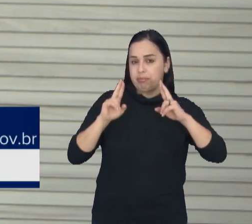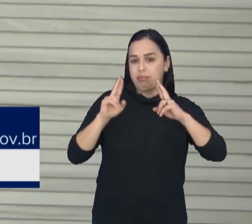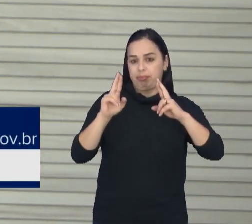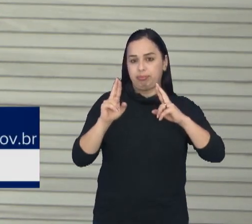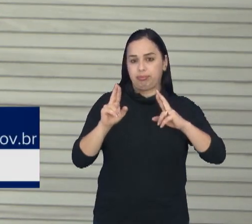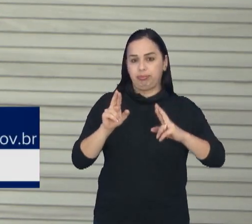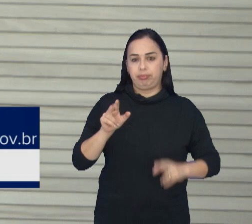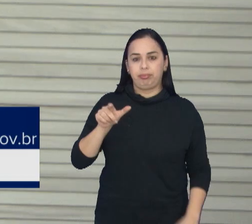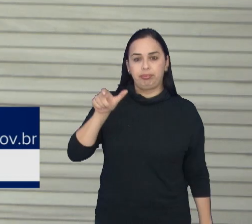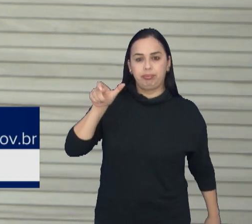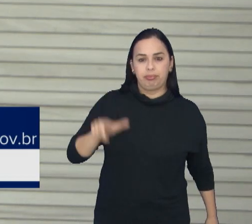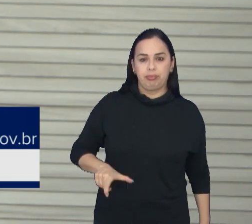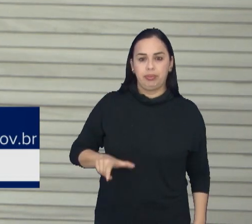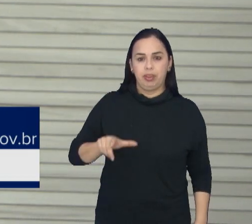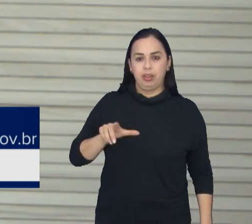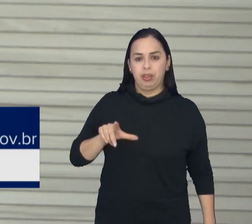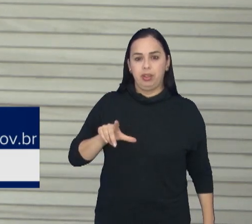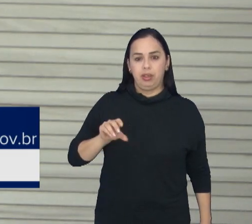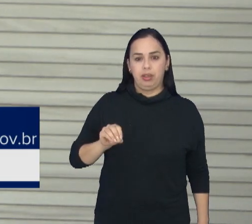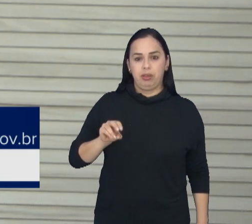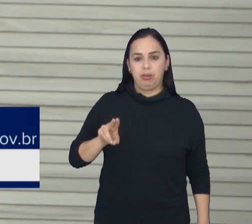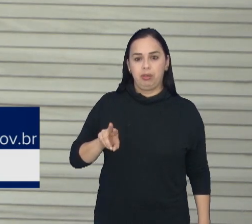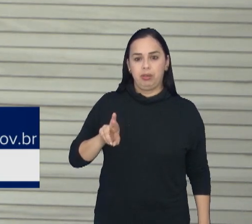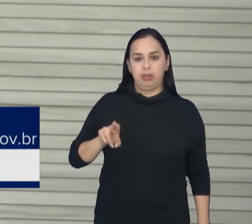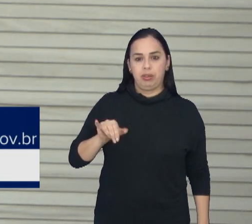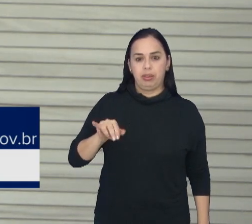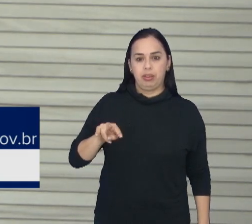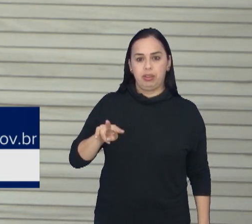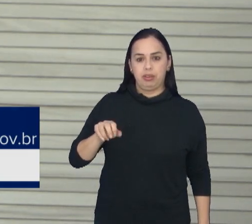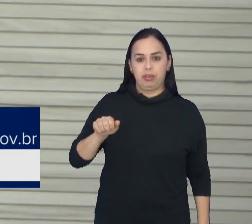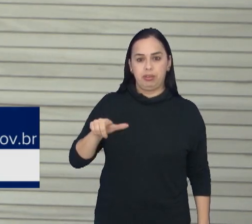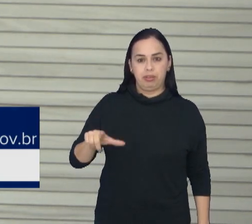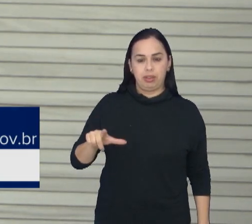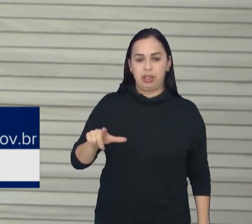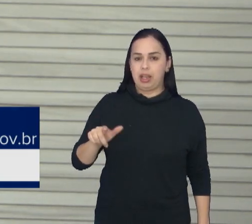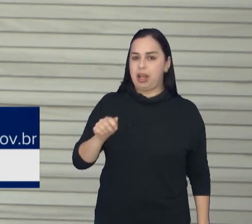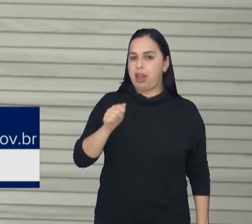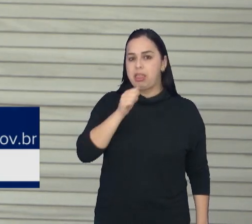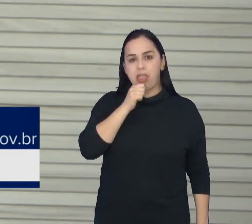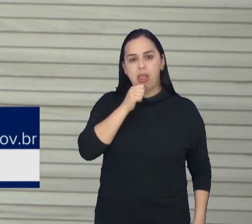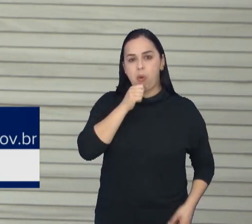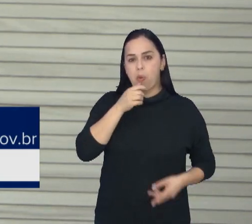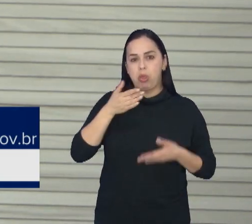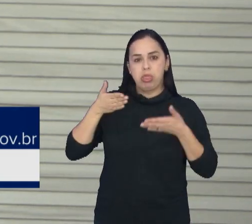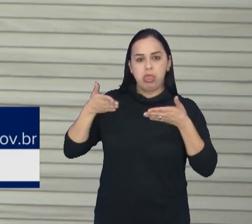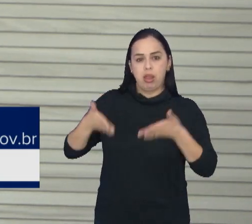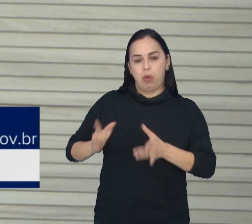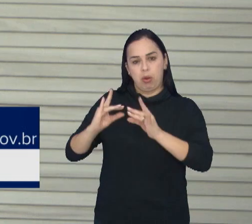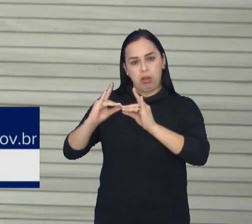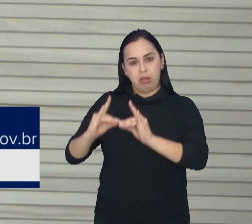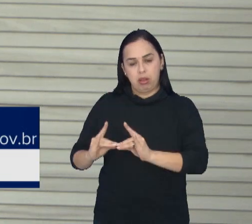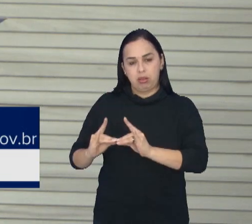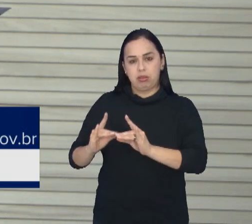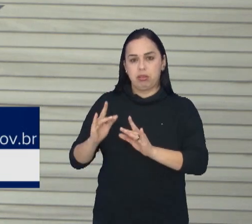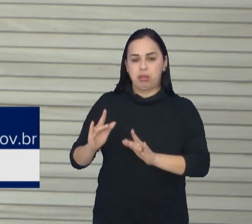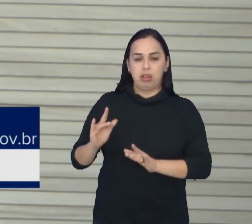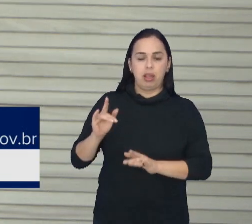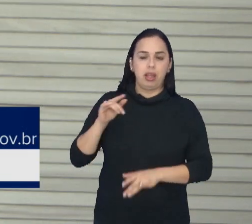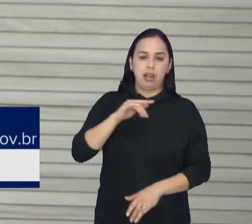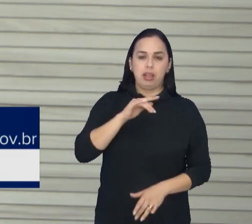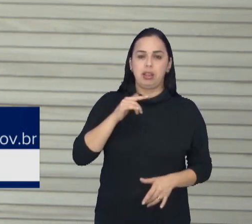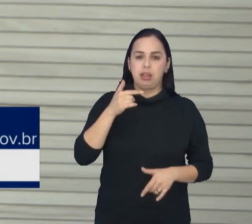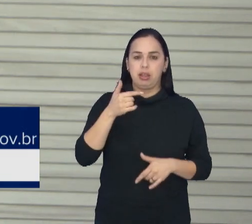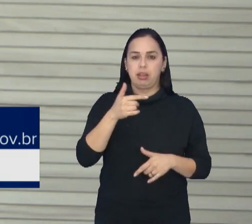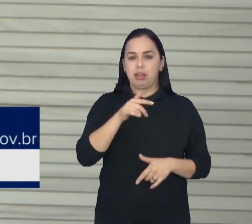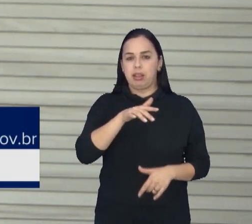para Lorival Cruz, ainda não foi enterrado. Ele é do MUST,